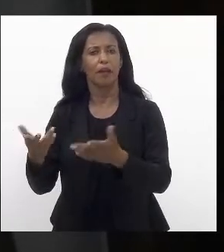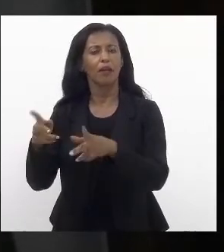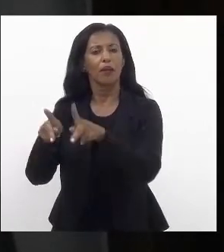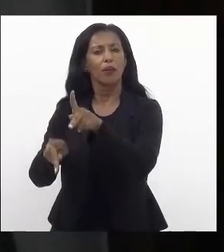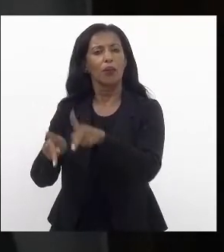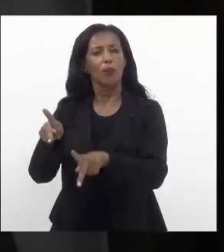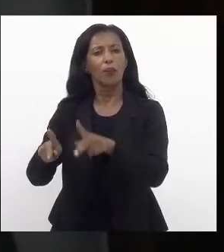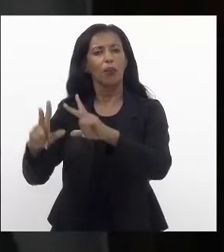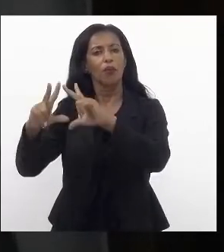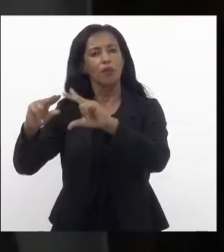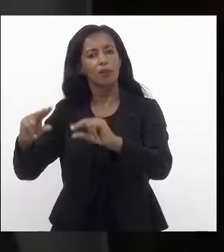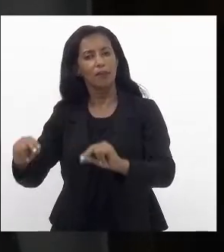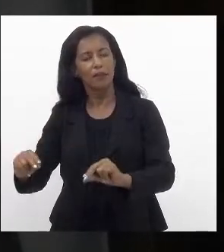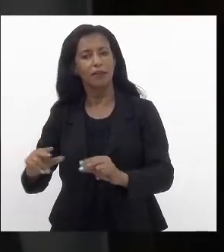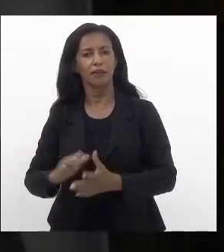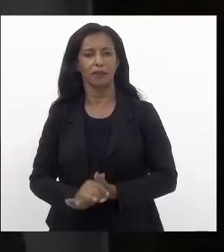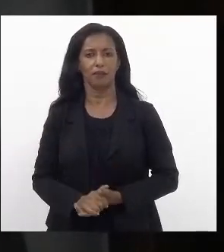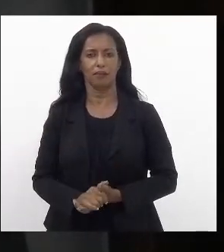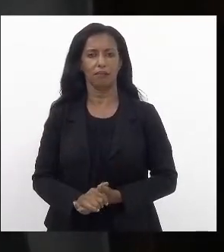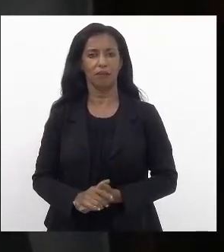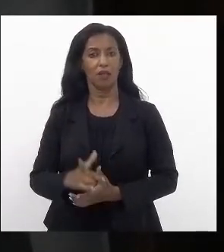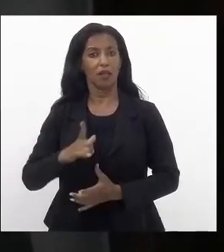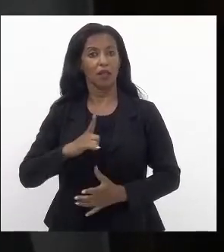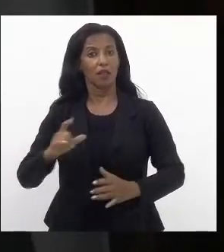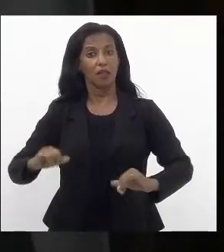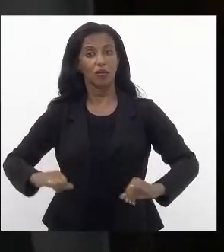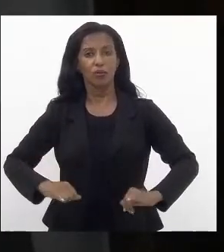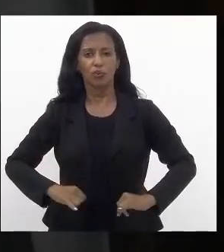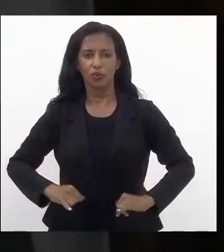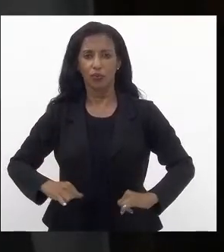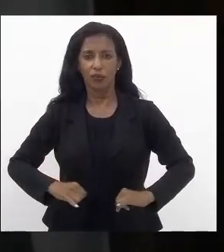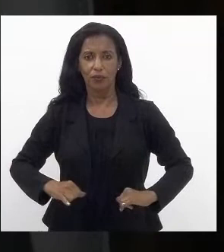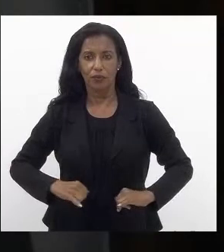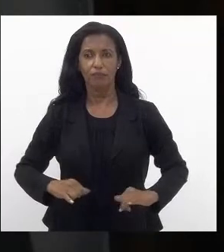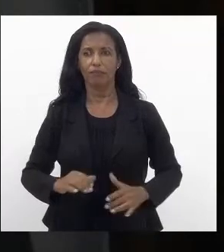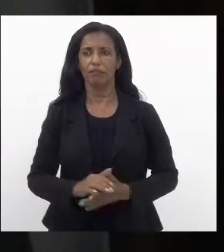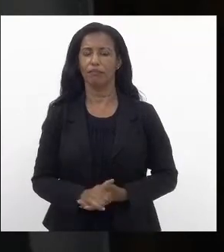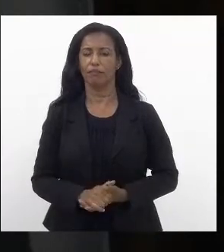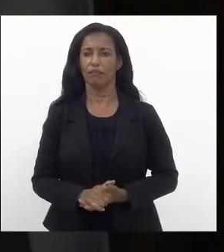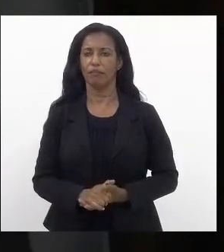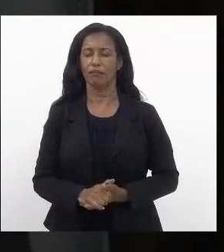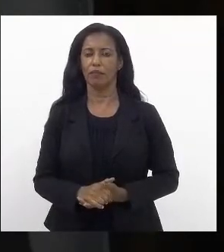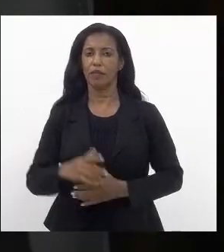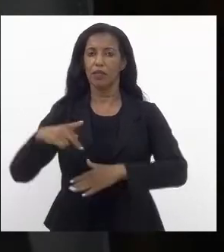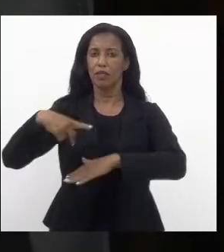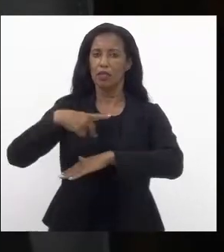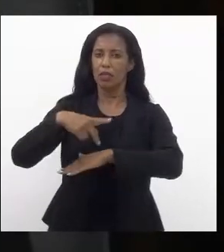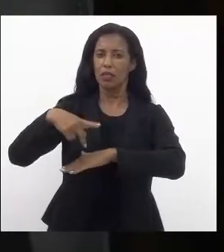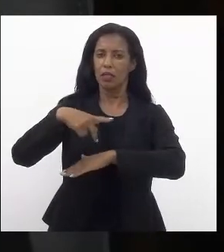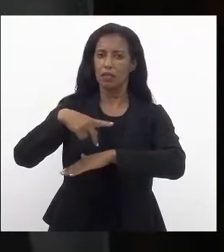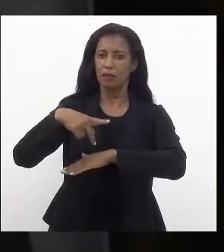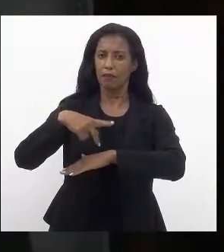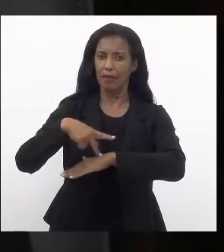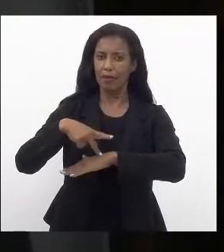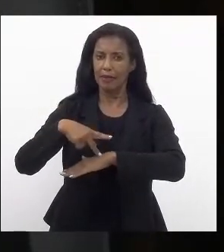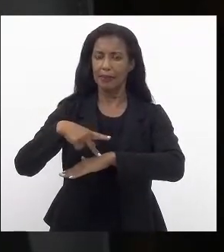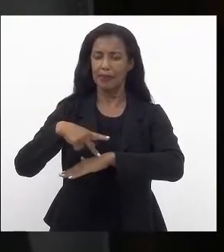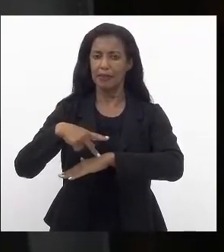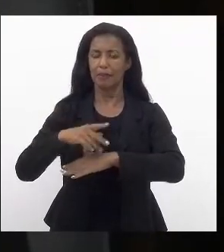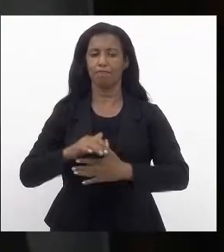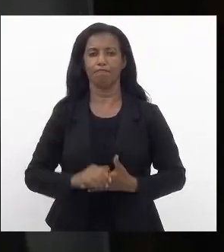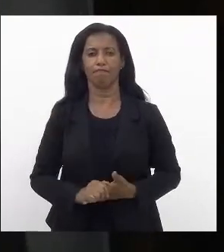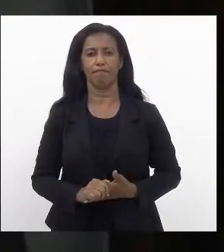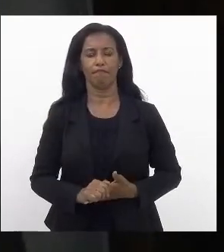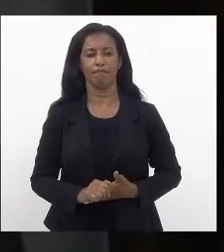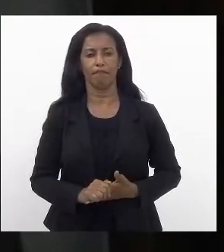povo libanês que está sofrendo nesse país do cedro,